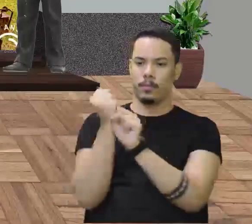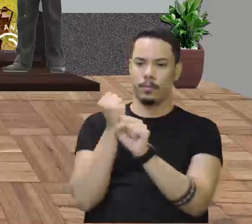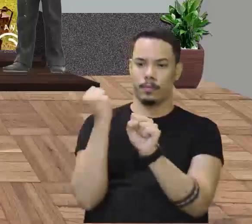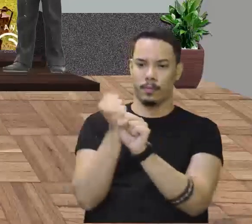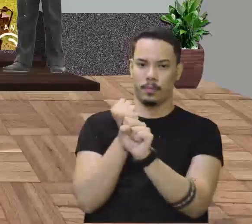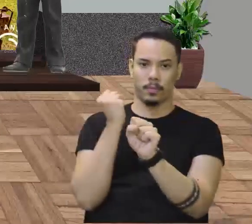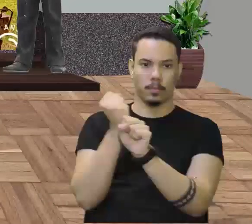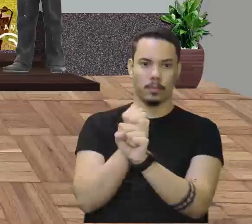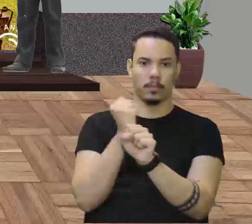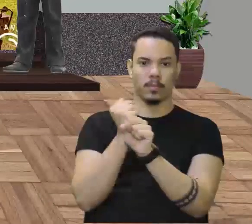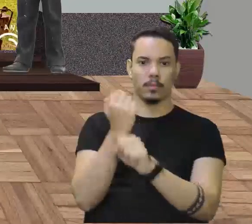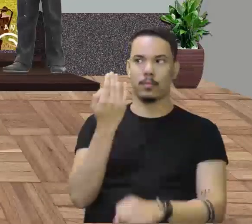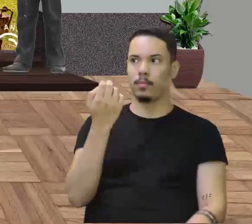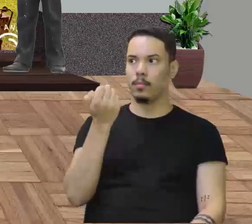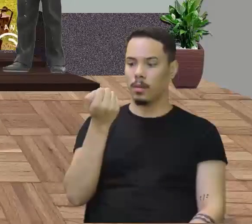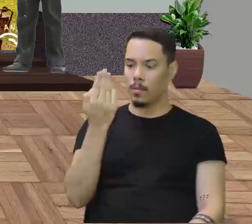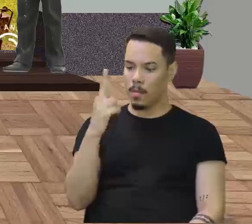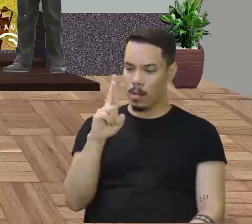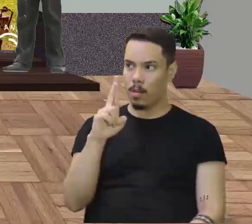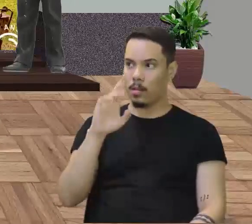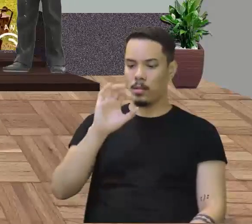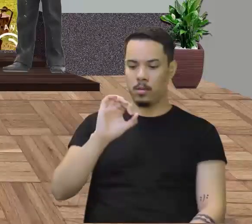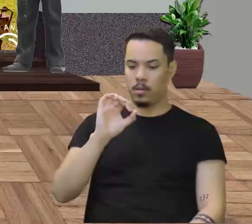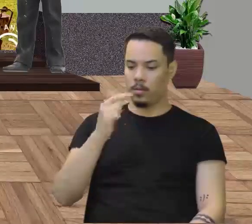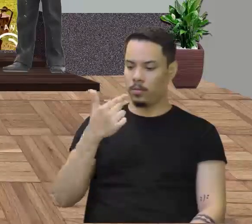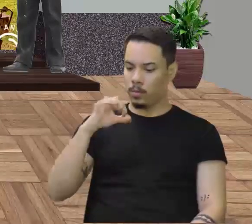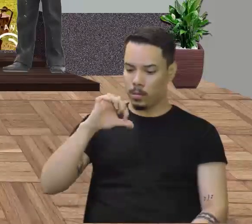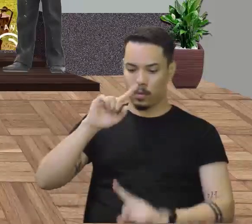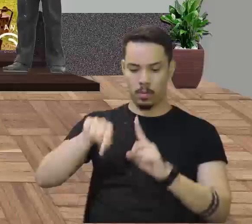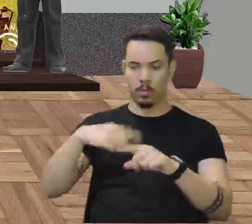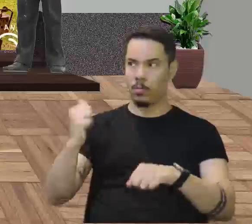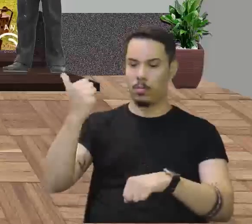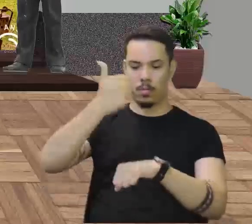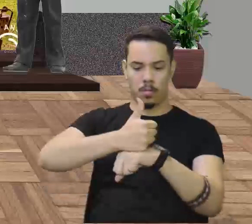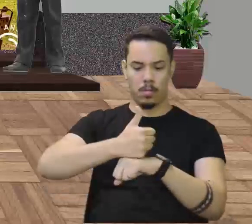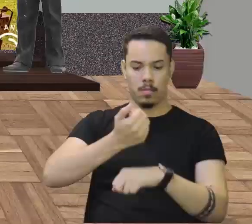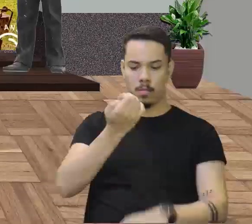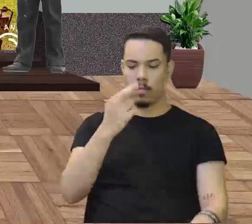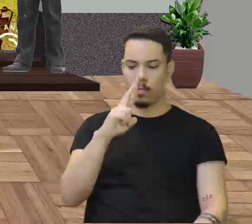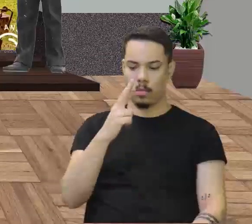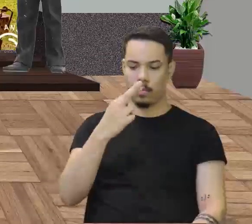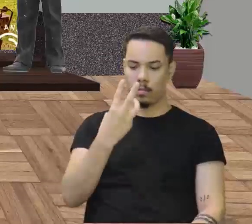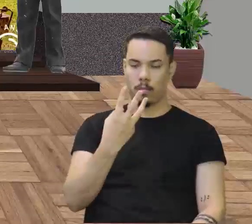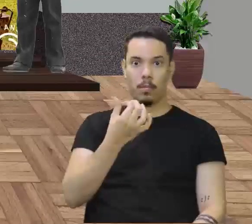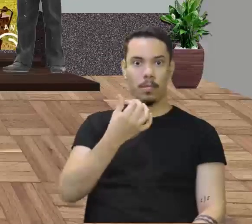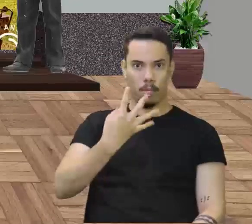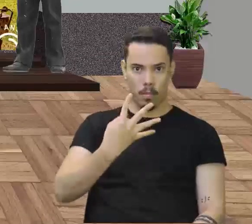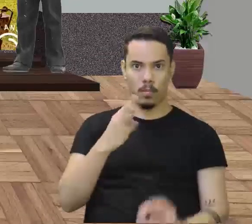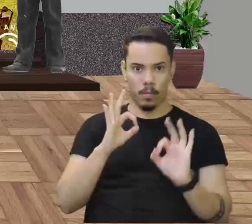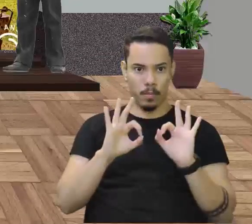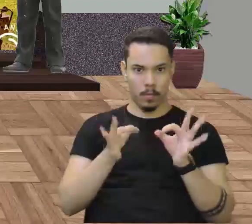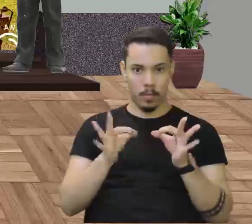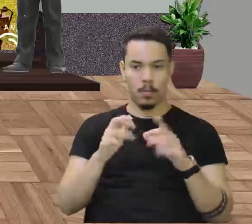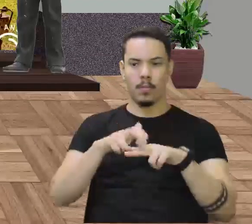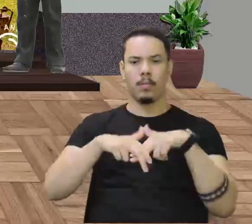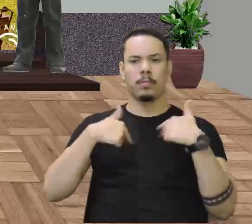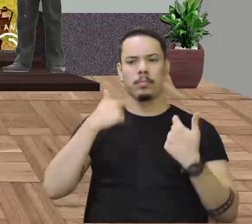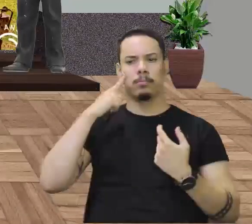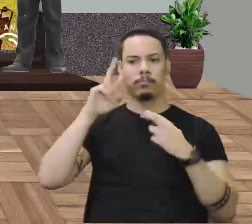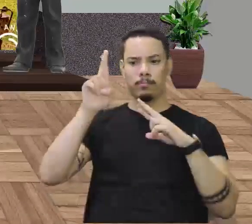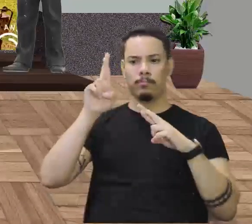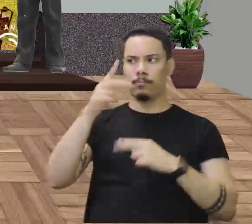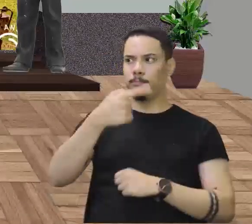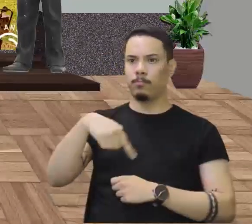construção da BR-029, que depois passou a ser chamada de BR-364. Eu espero que